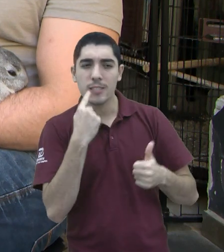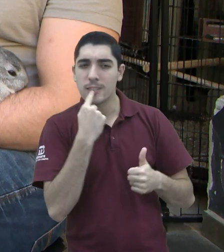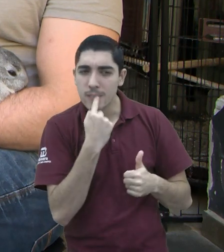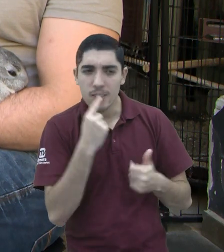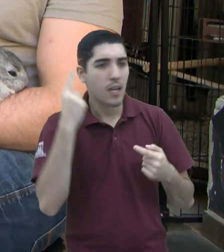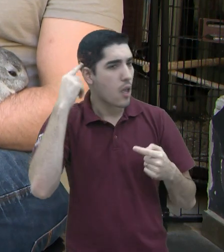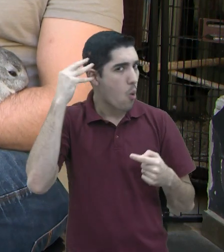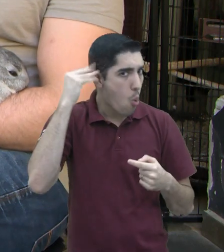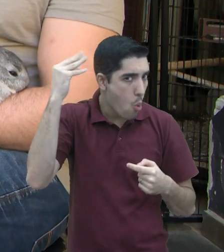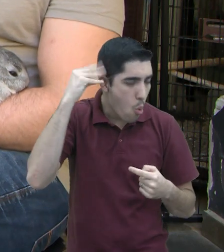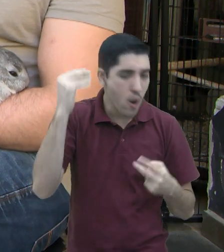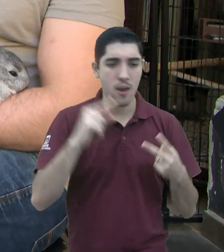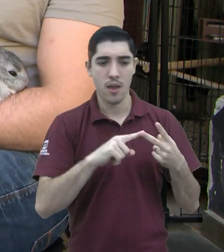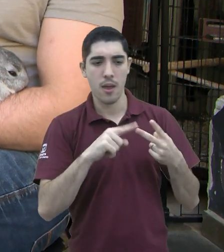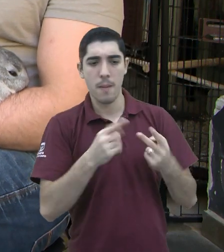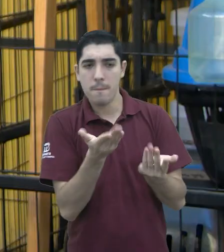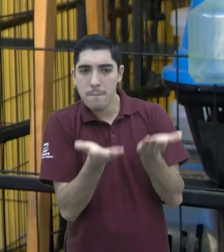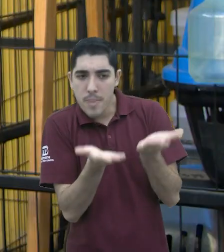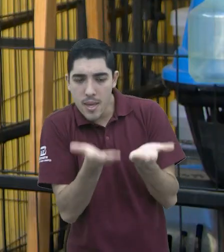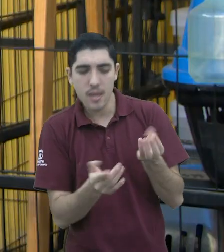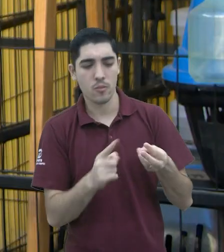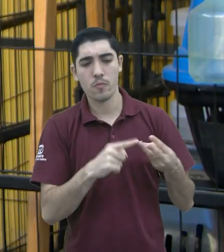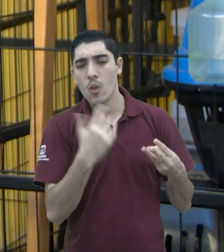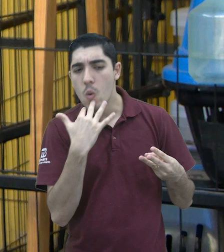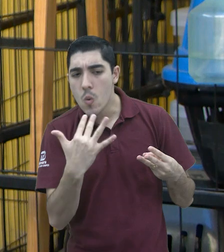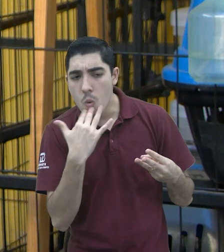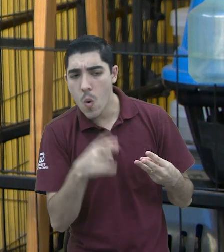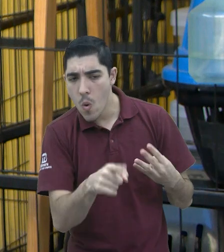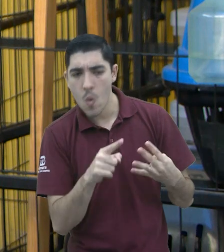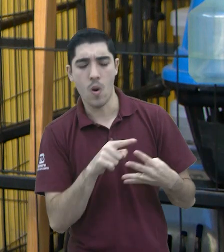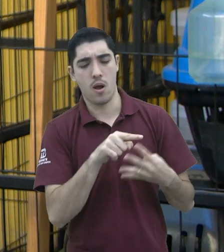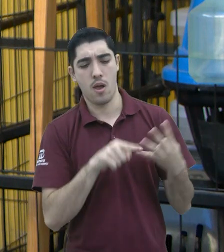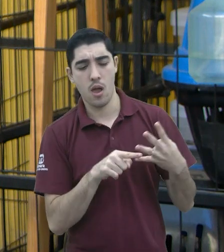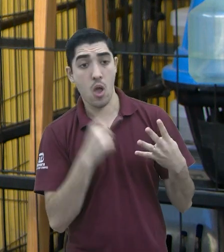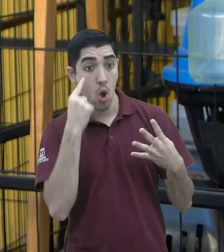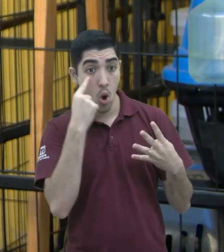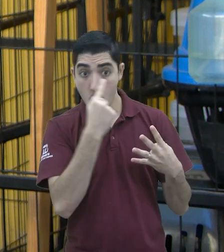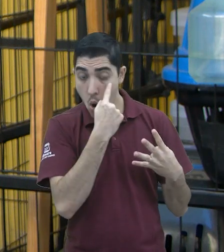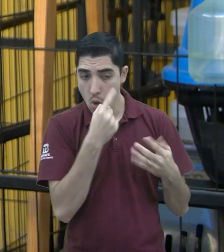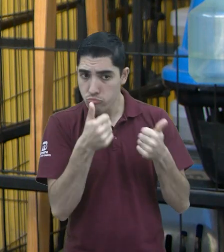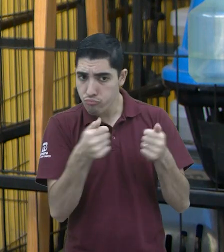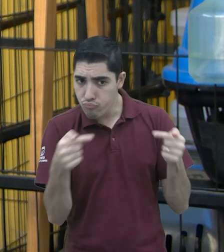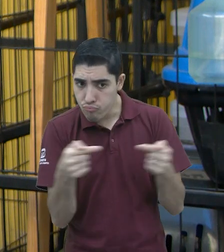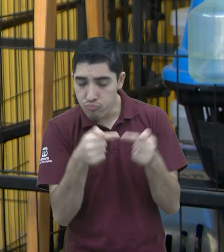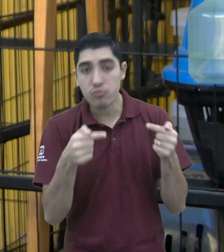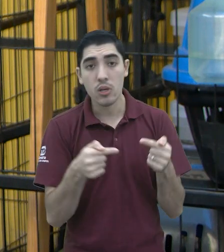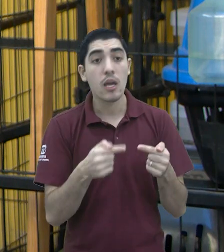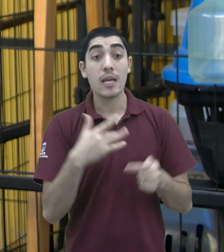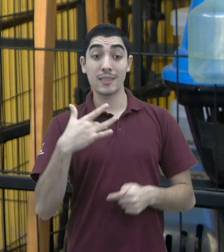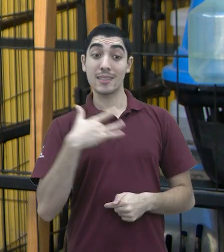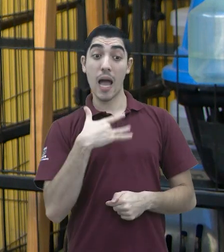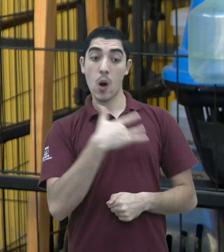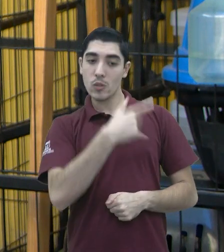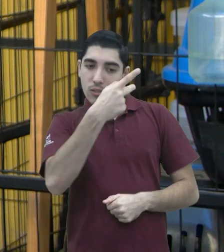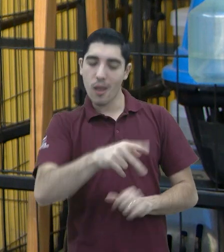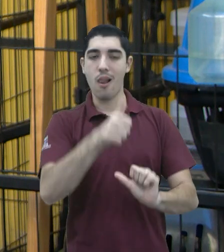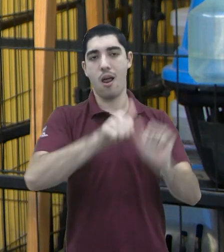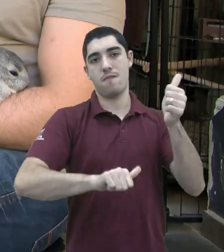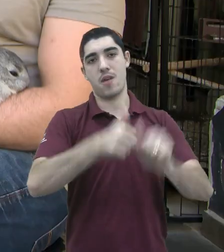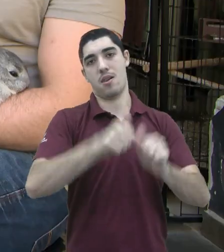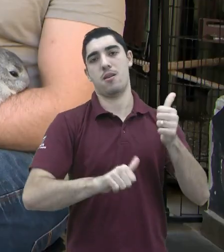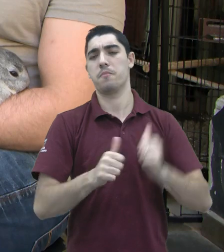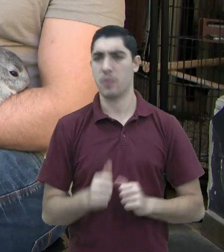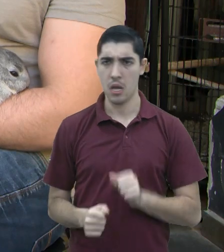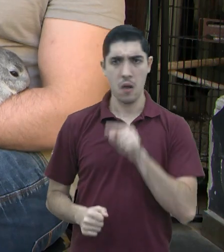dentição, tamanho de orelha, o peso, a qualidade da cor, se ela está conforme, os olhos, a saúde inteira do animal é